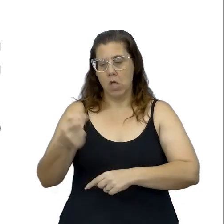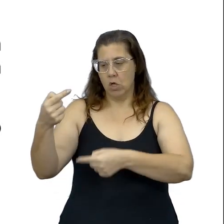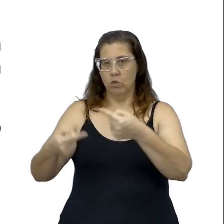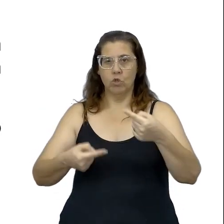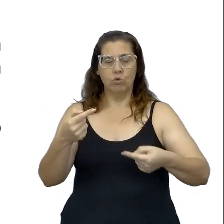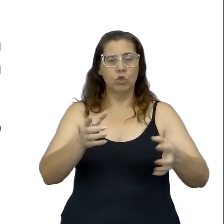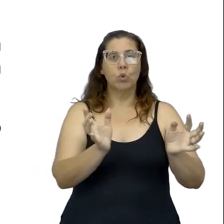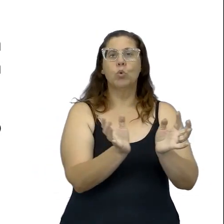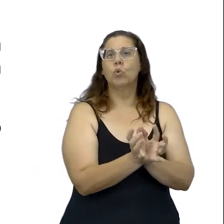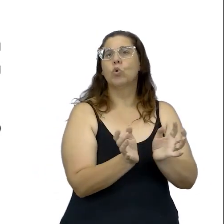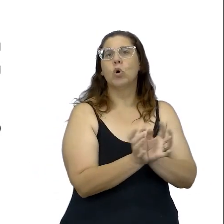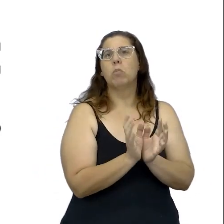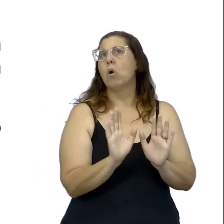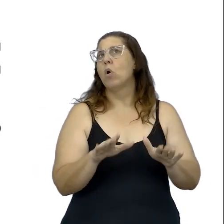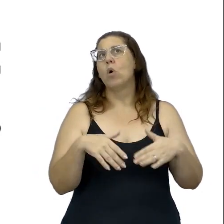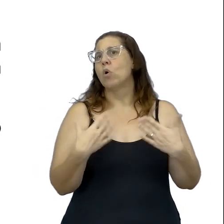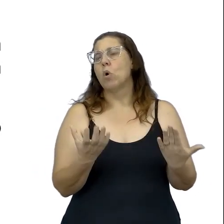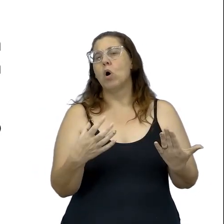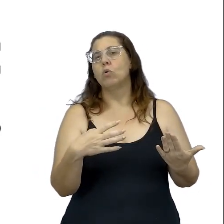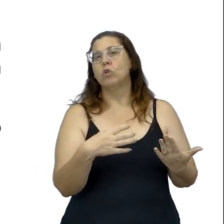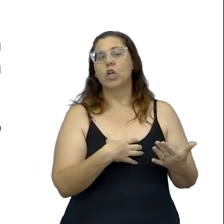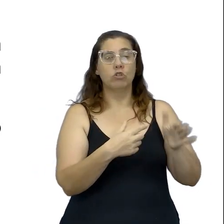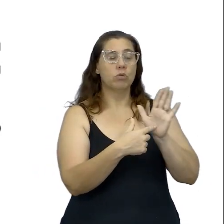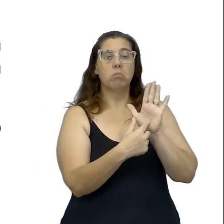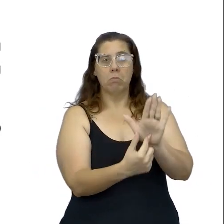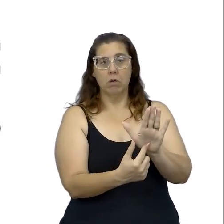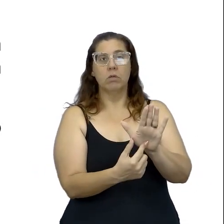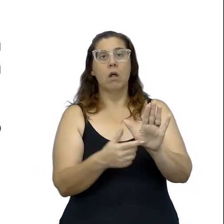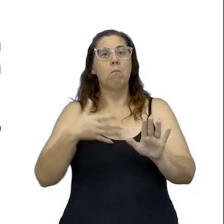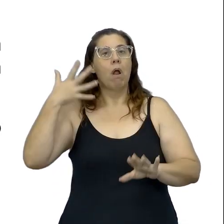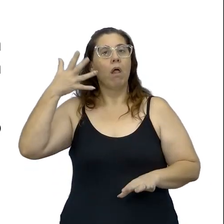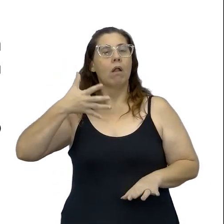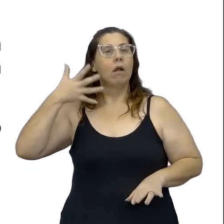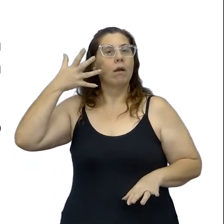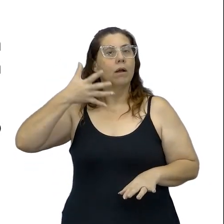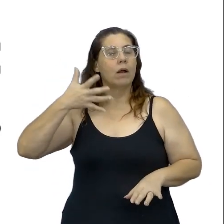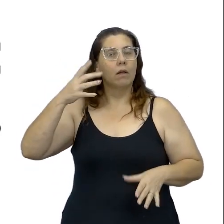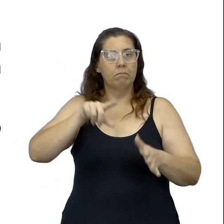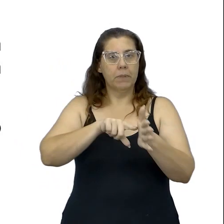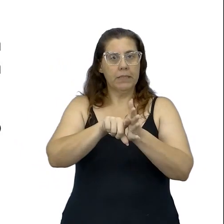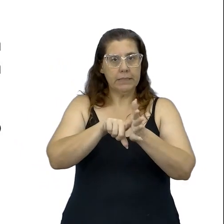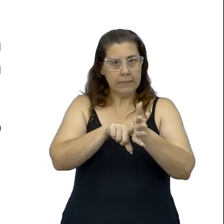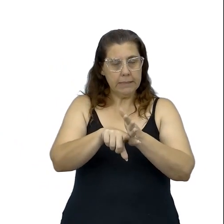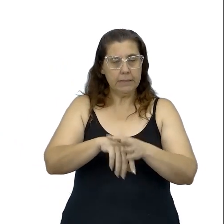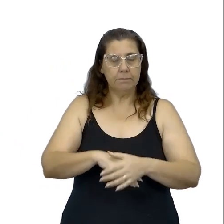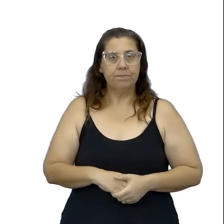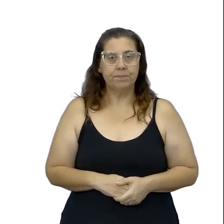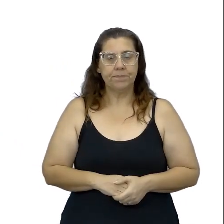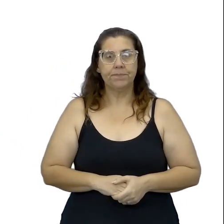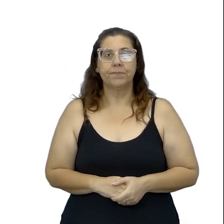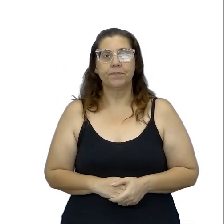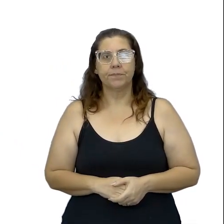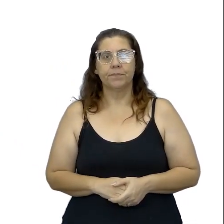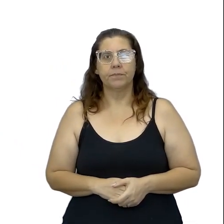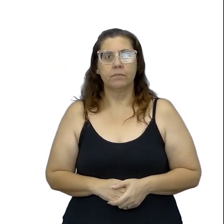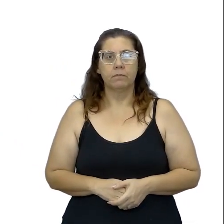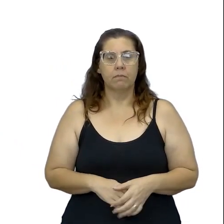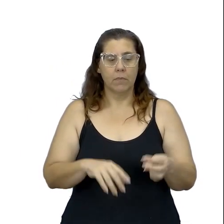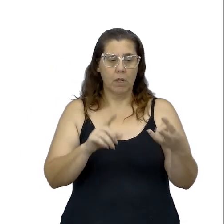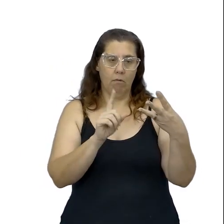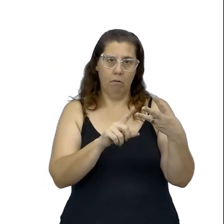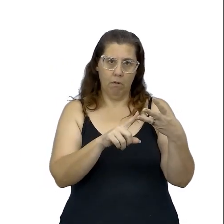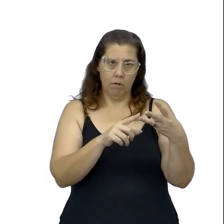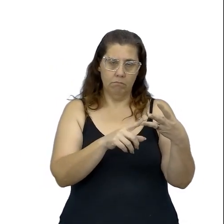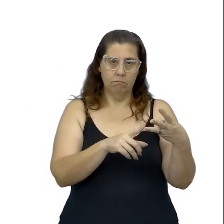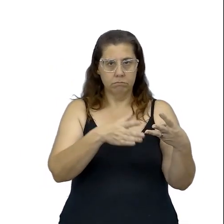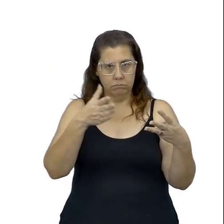com a turma quais serão as formas de apresentação dos resultados das pesquisas. Na terceira